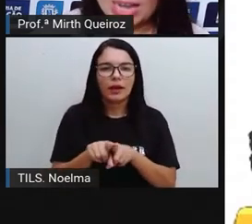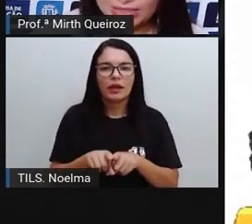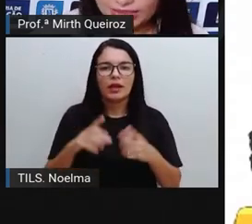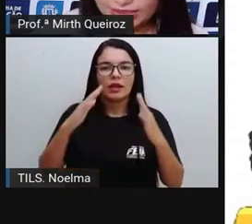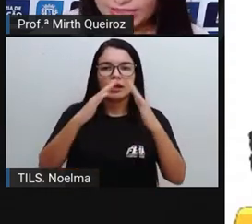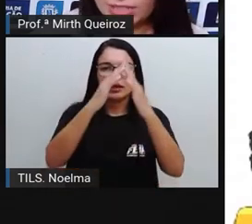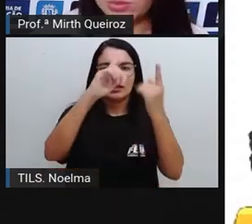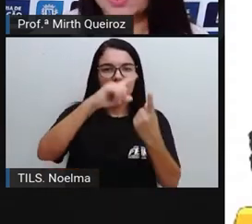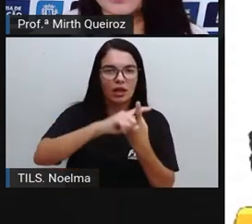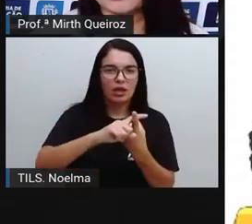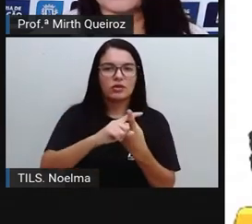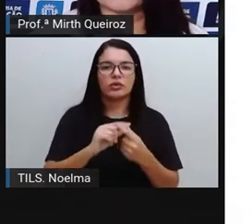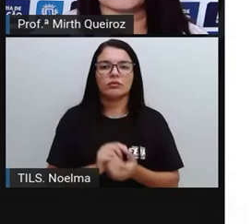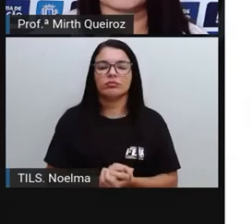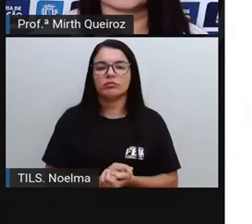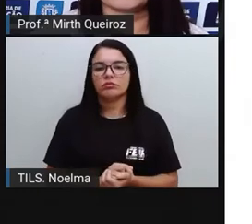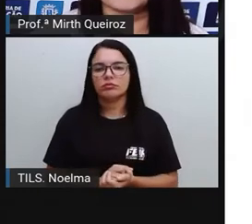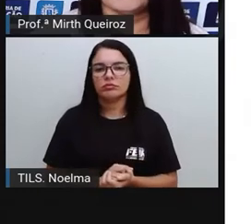de artesanato.